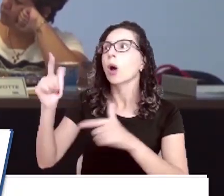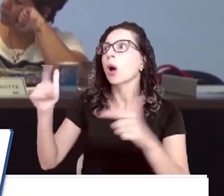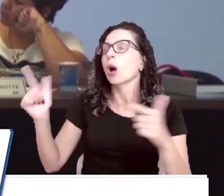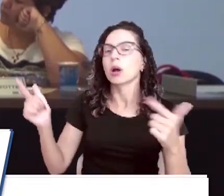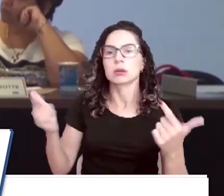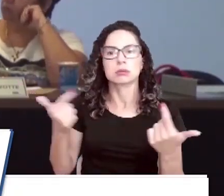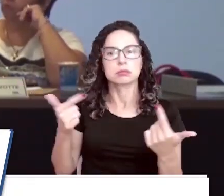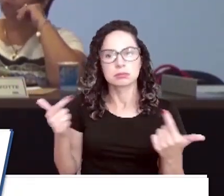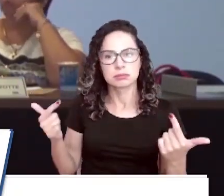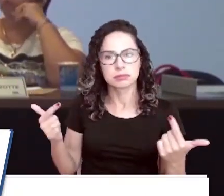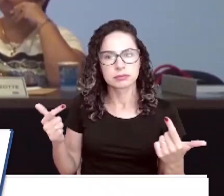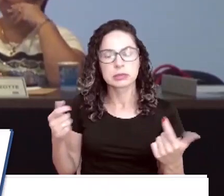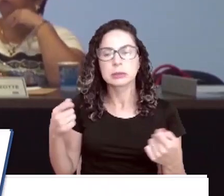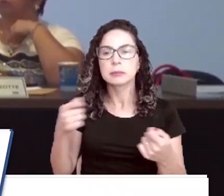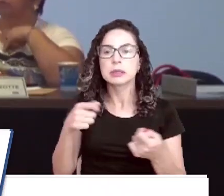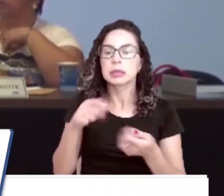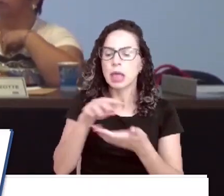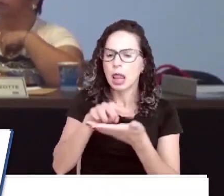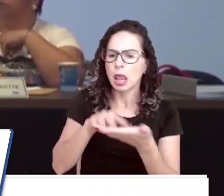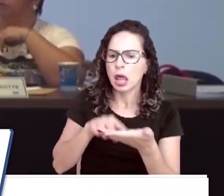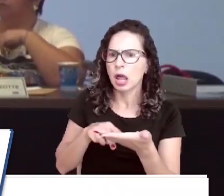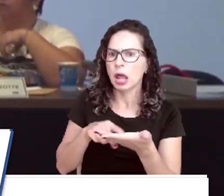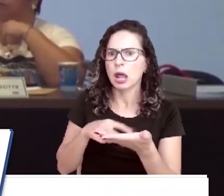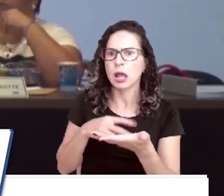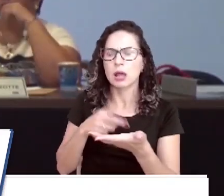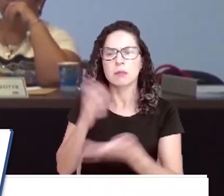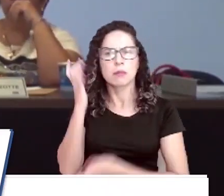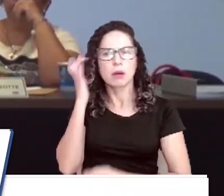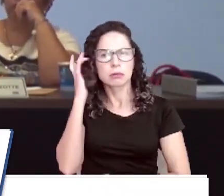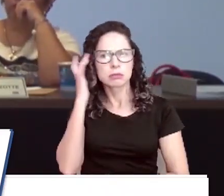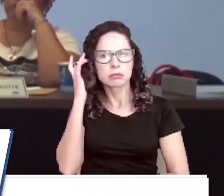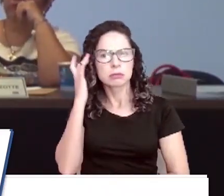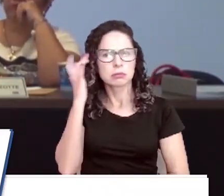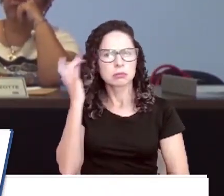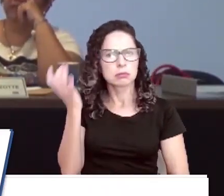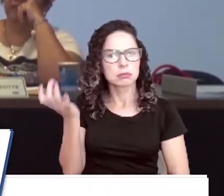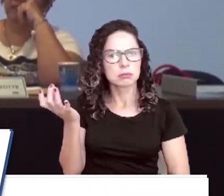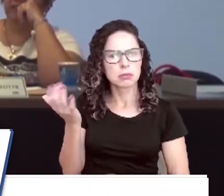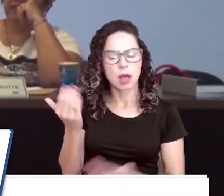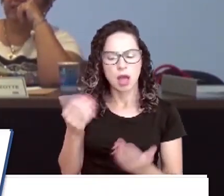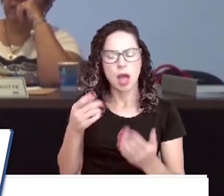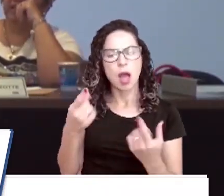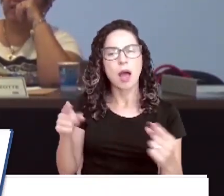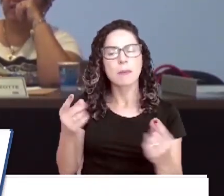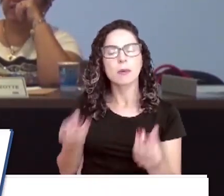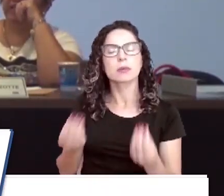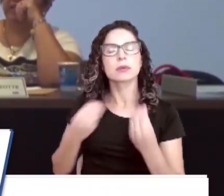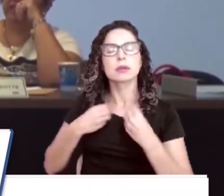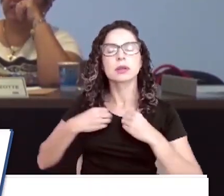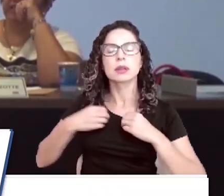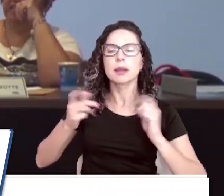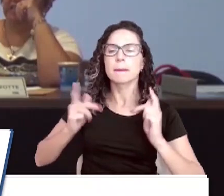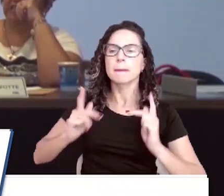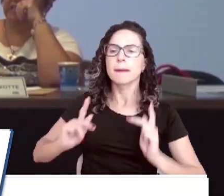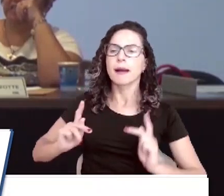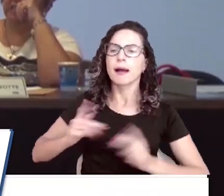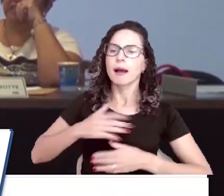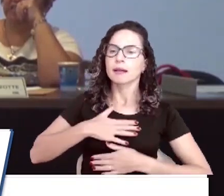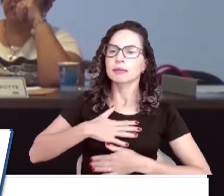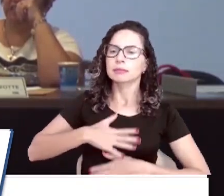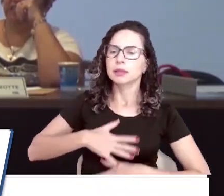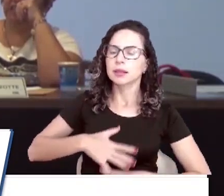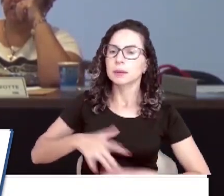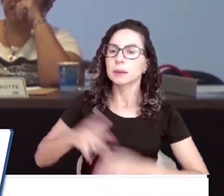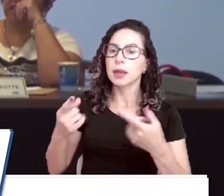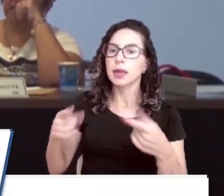Tem que ter leitura, tem que ter o discernimento. A música nos acalma, nos transmite. E a música nos revela